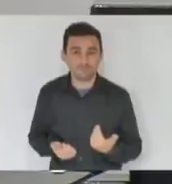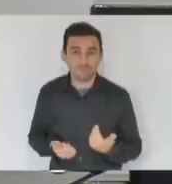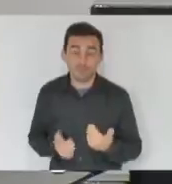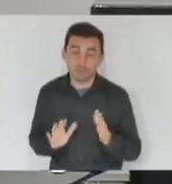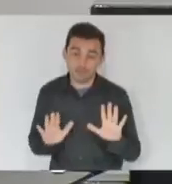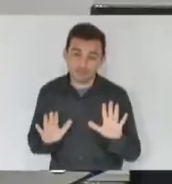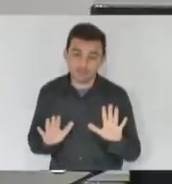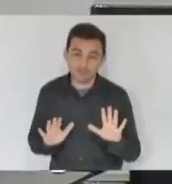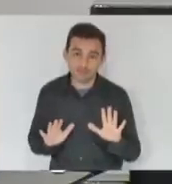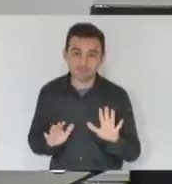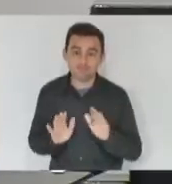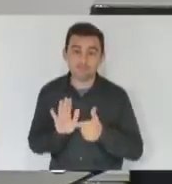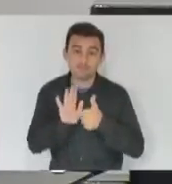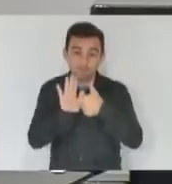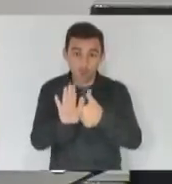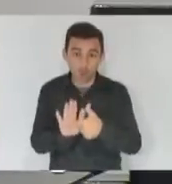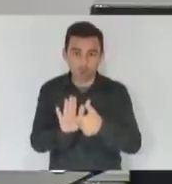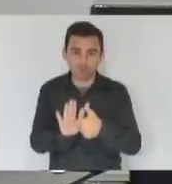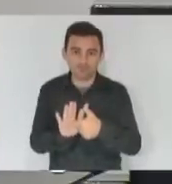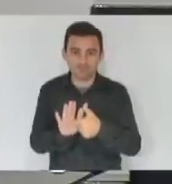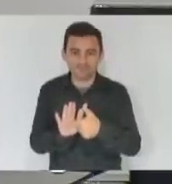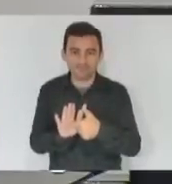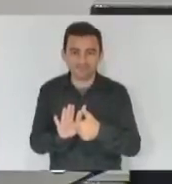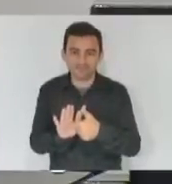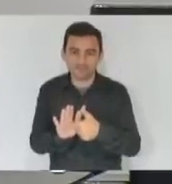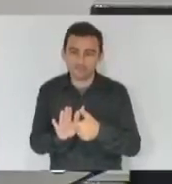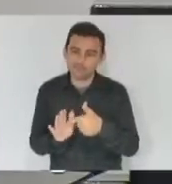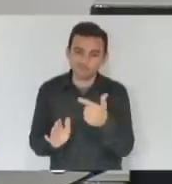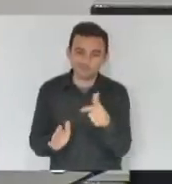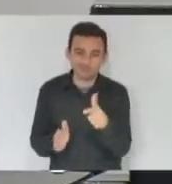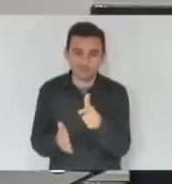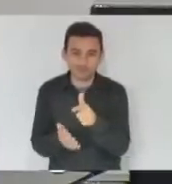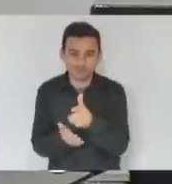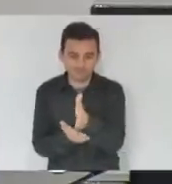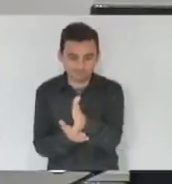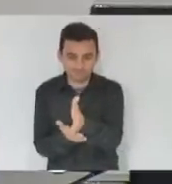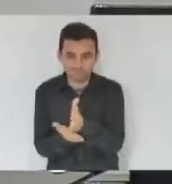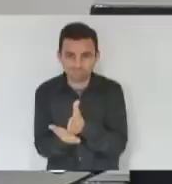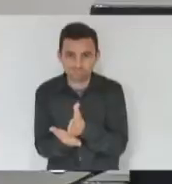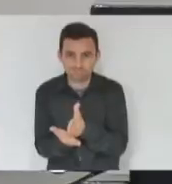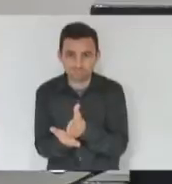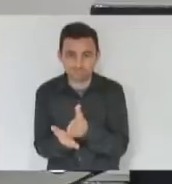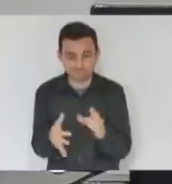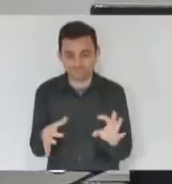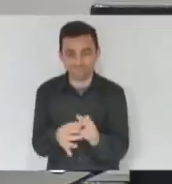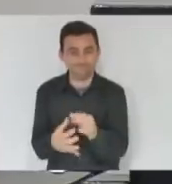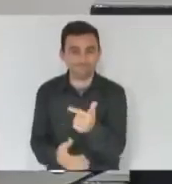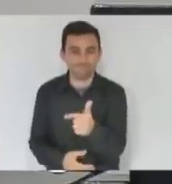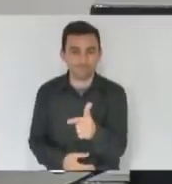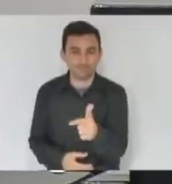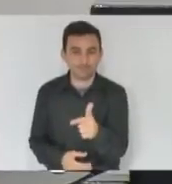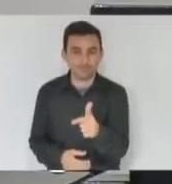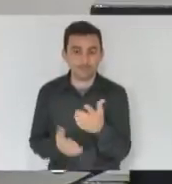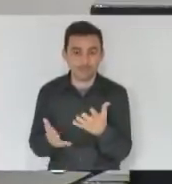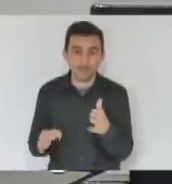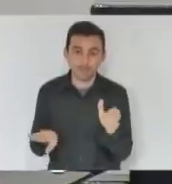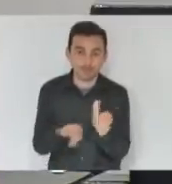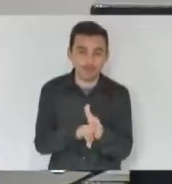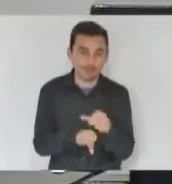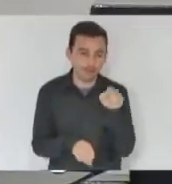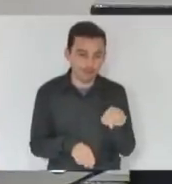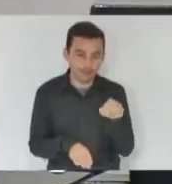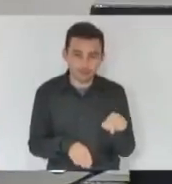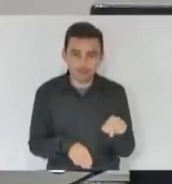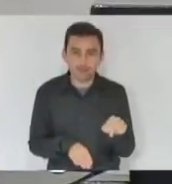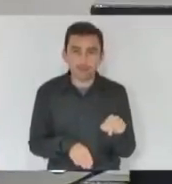geograficamente, não tinham uma ligação de forma que pudessem, quem estivesse no Planalto Norte, chegar ao Vale do Itajaí. E agora,